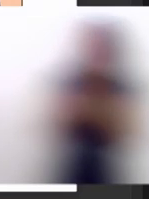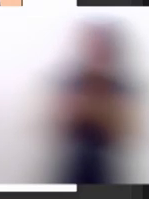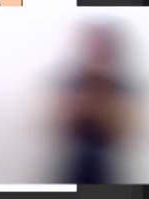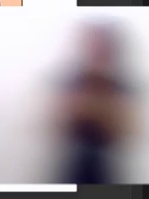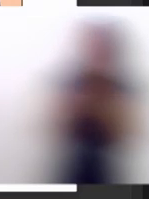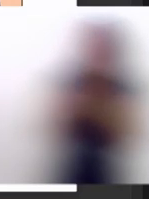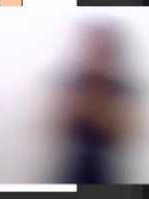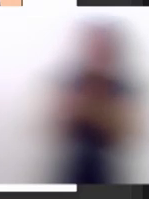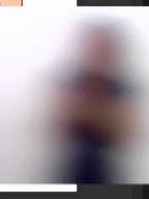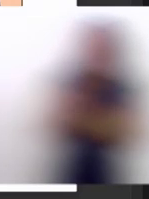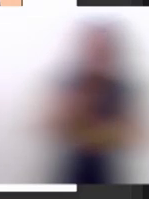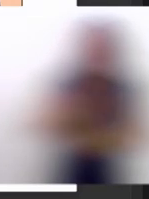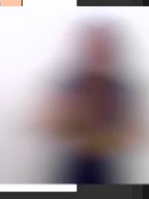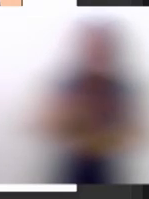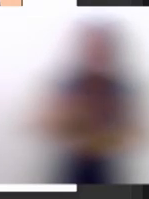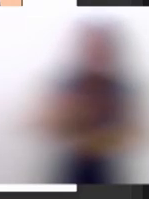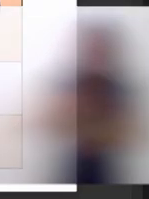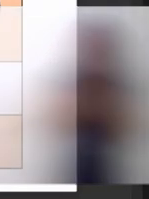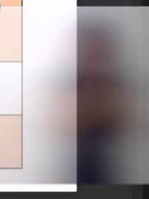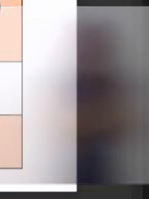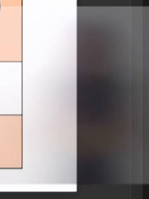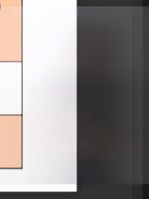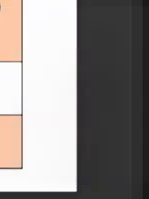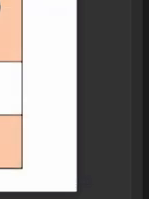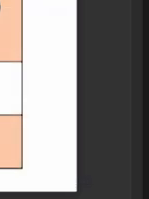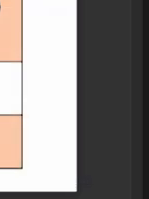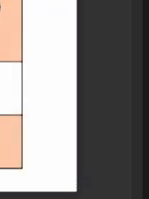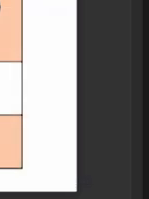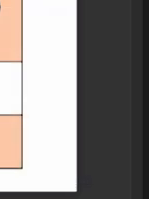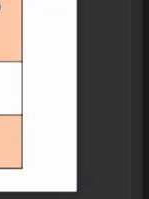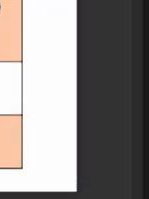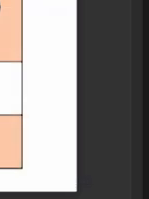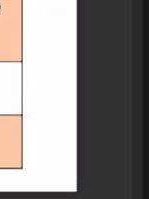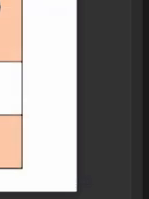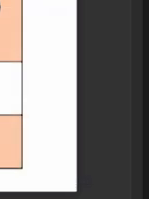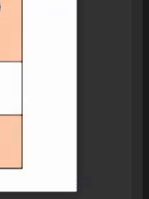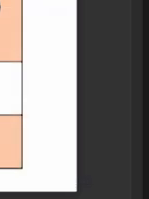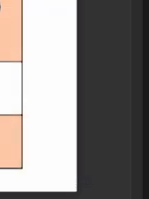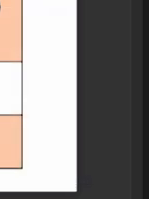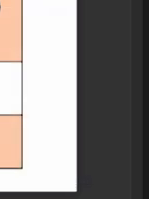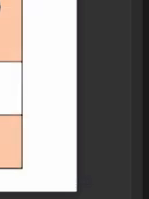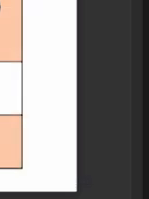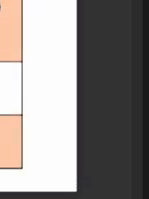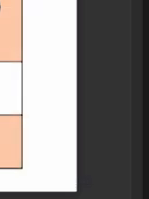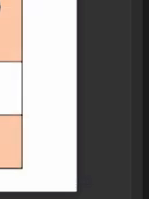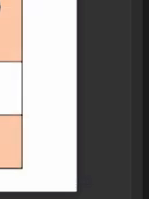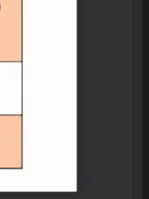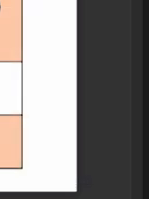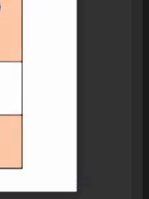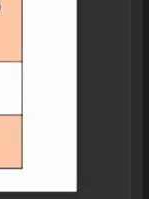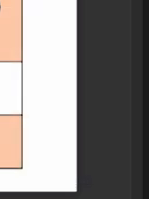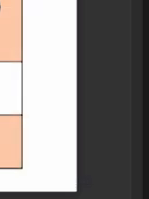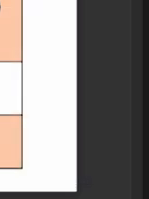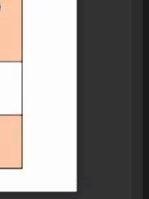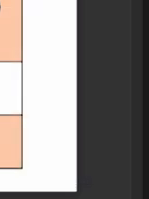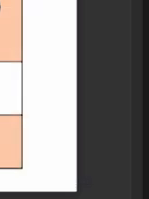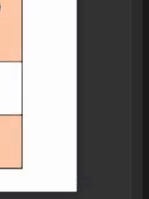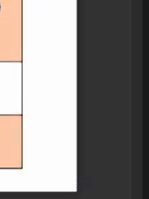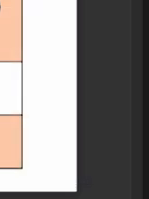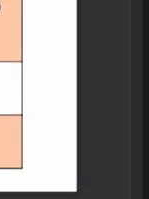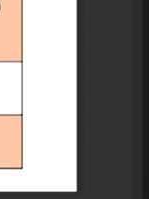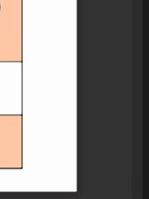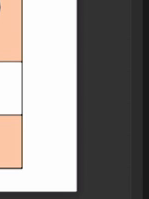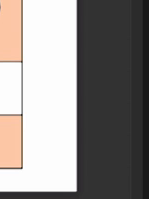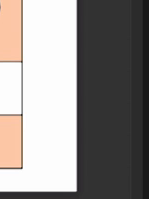se fizesse esse mapeamento da violência política contra a mulher no Brasil, para que a gente conseguisse ter um cenário de